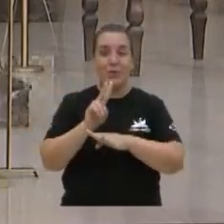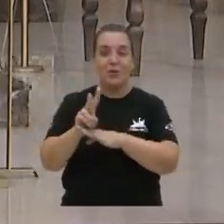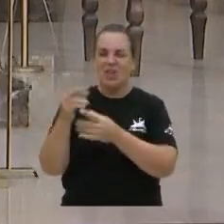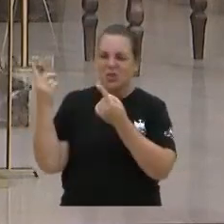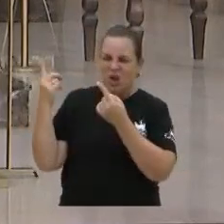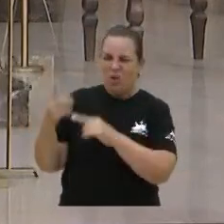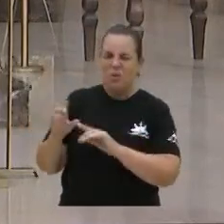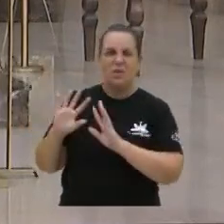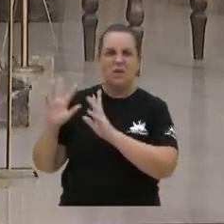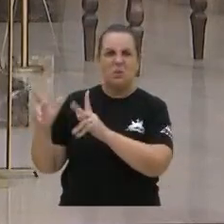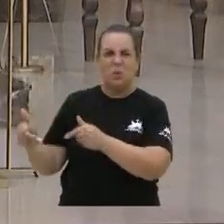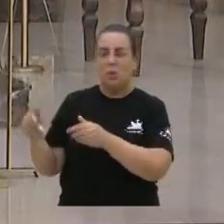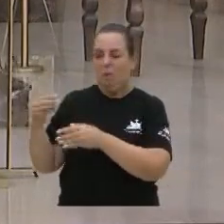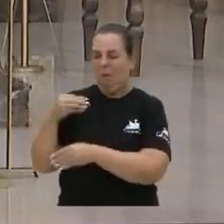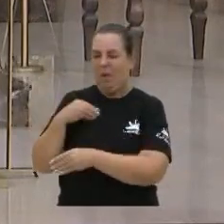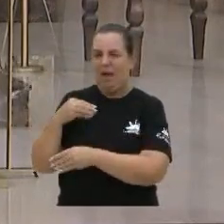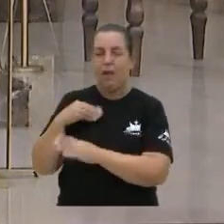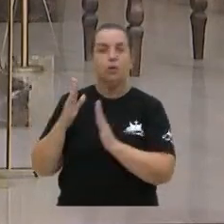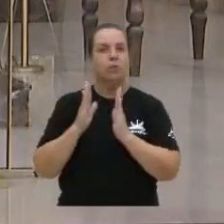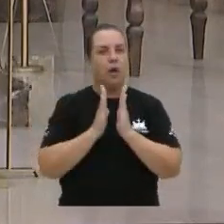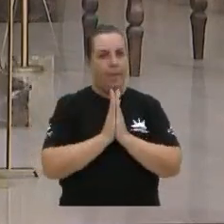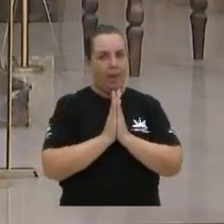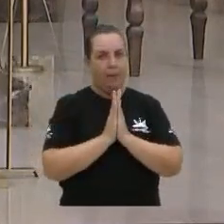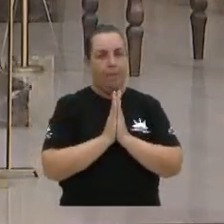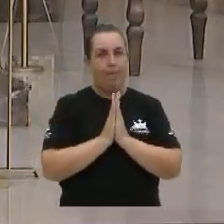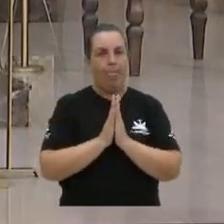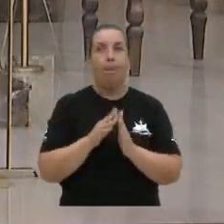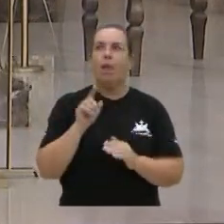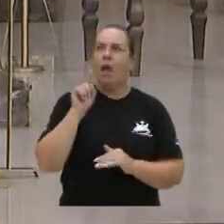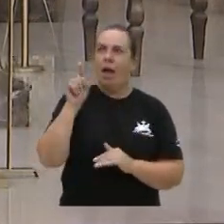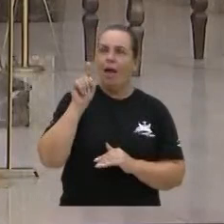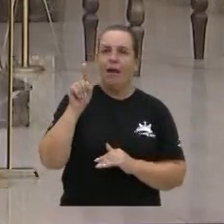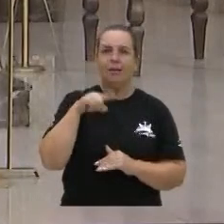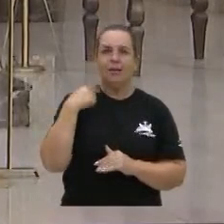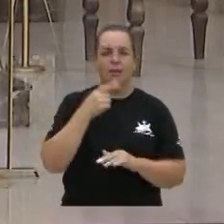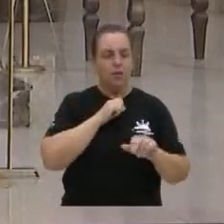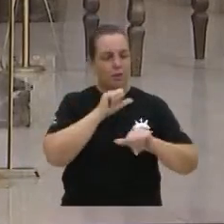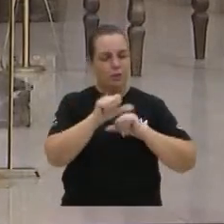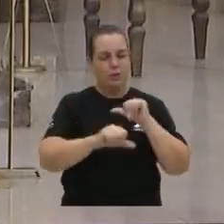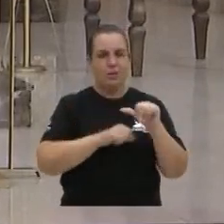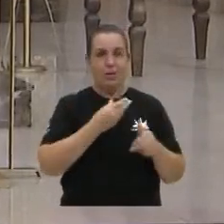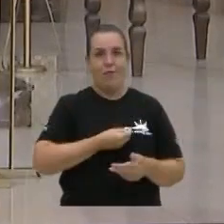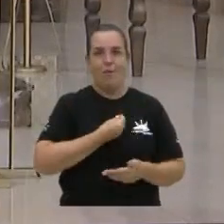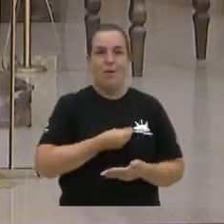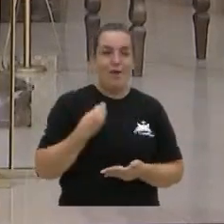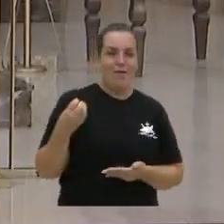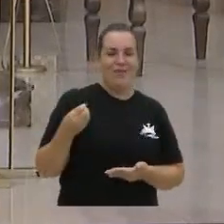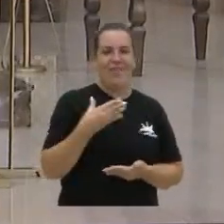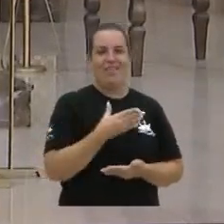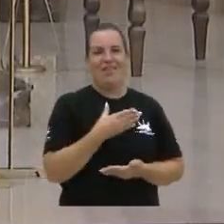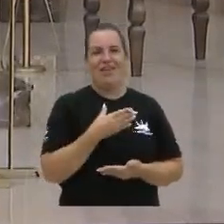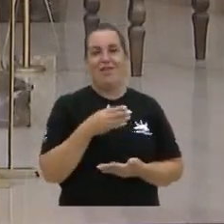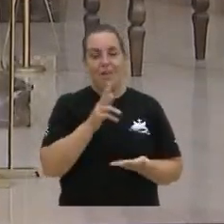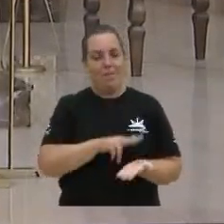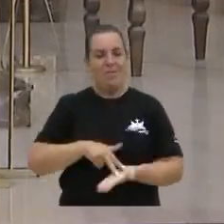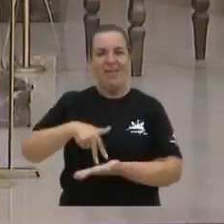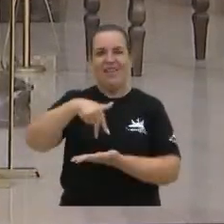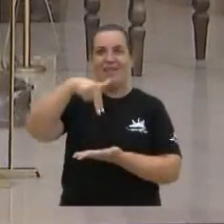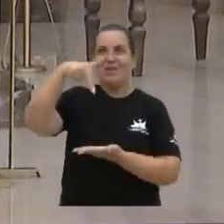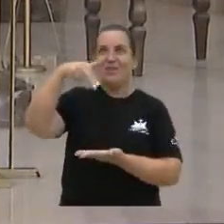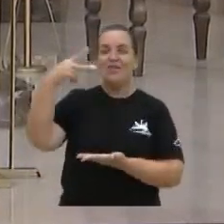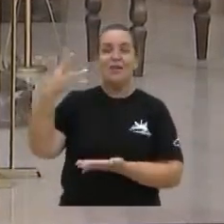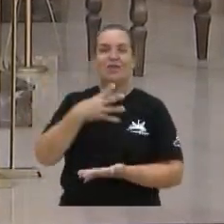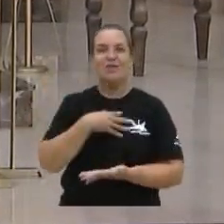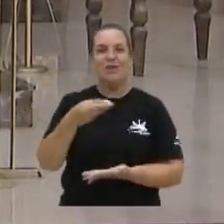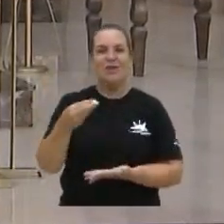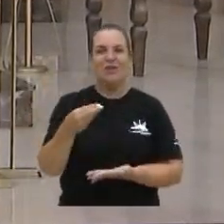contra todo o pecado. Amém. Aquele que nos renova para a vida nova, pela ressurreição do seu